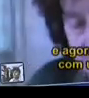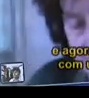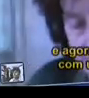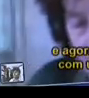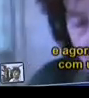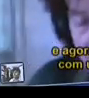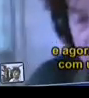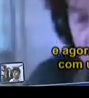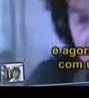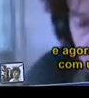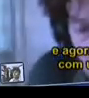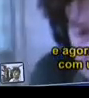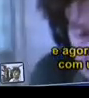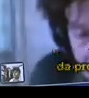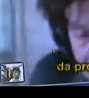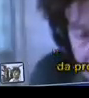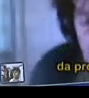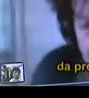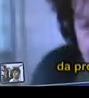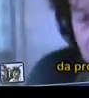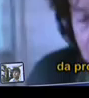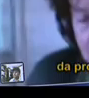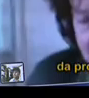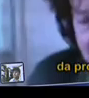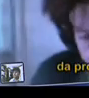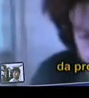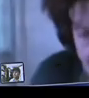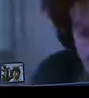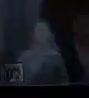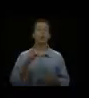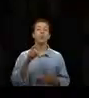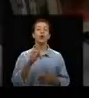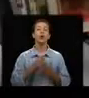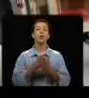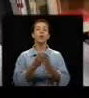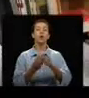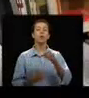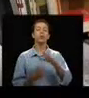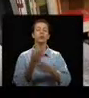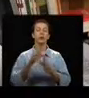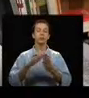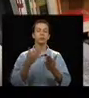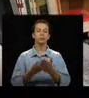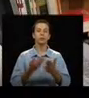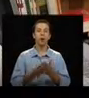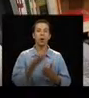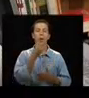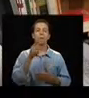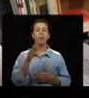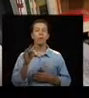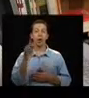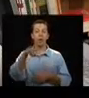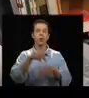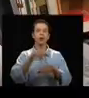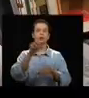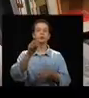ciclo vai terminar com uma análise sociológica da problemática da exclusão. O que te levou a fundar uma cátedra Paulo Freire